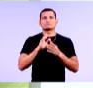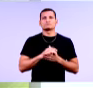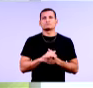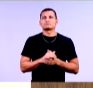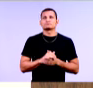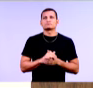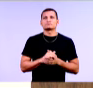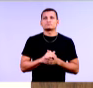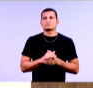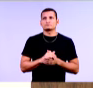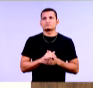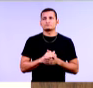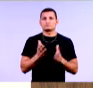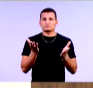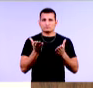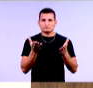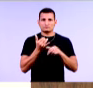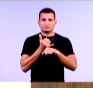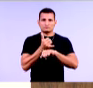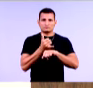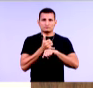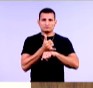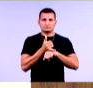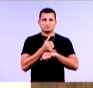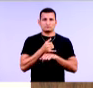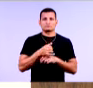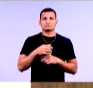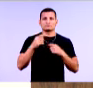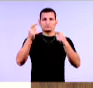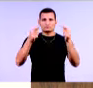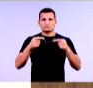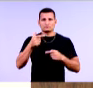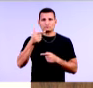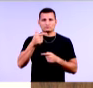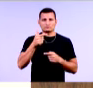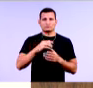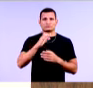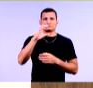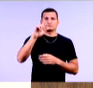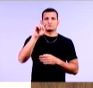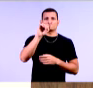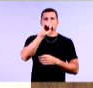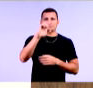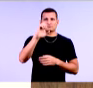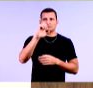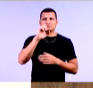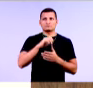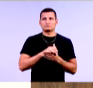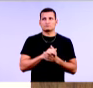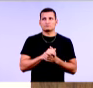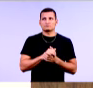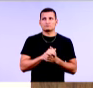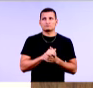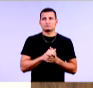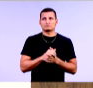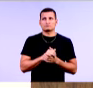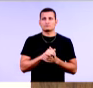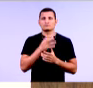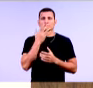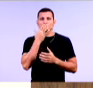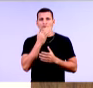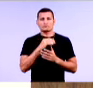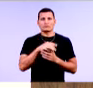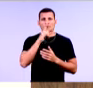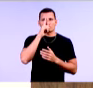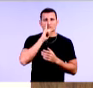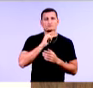mesmo. agora, para cerejeiras, também aqui na questão 2, a classe cor, seria uma classe cor, os objetos amarelo, vermelho